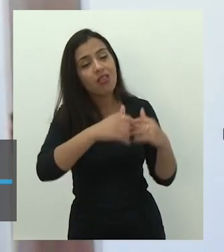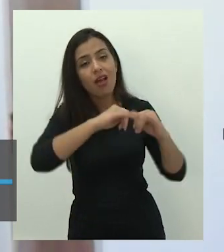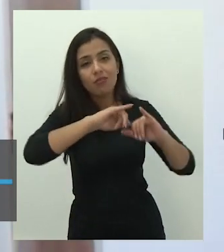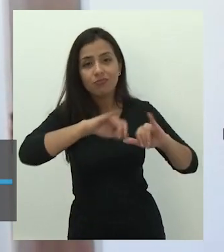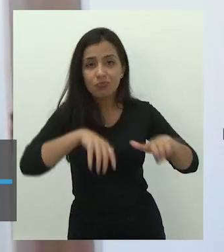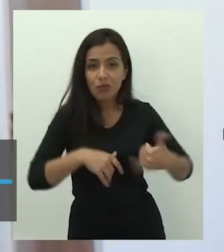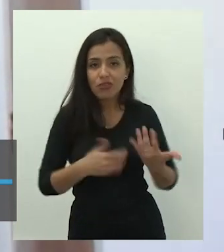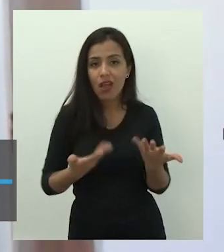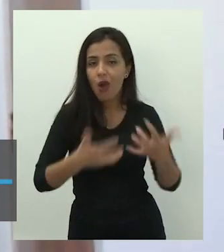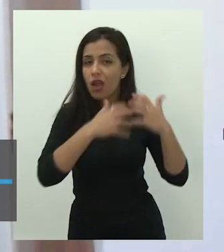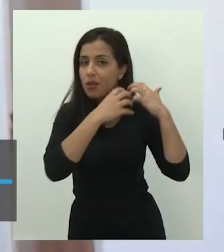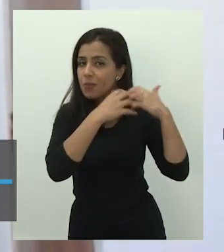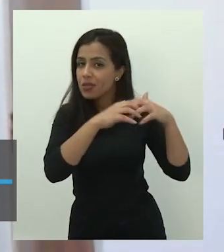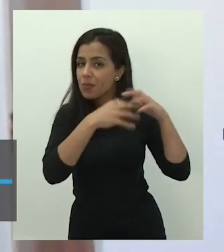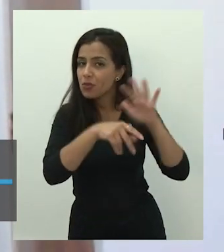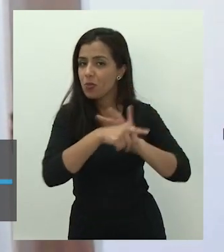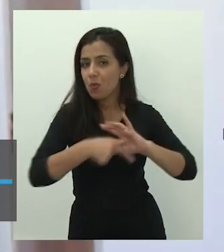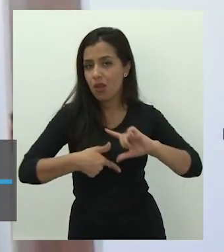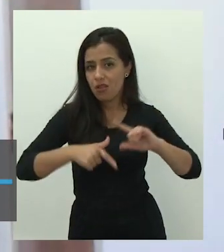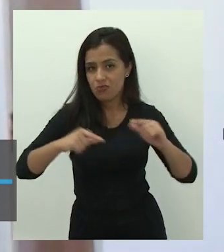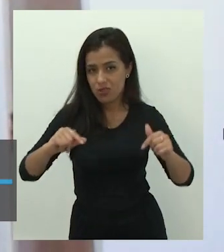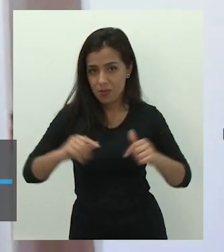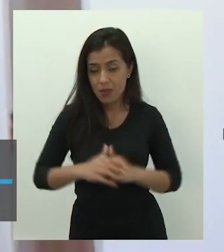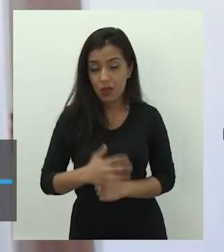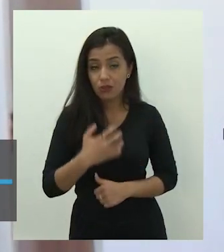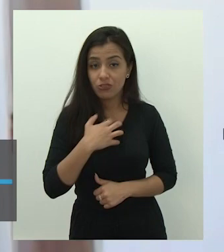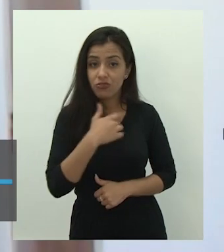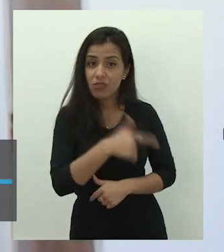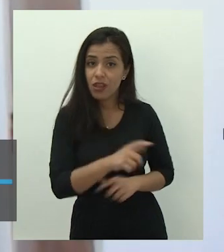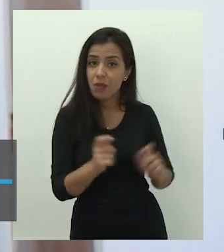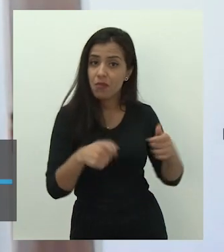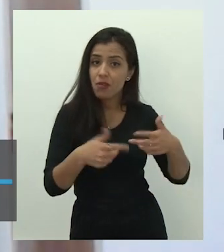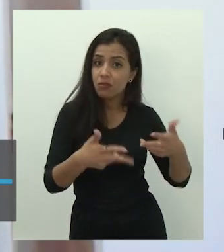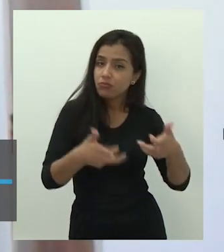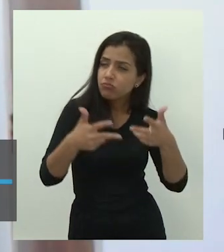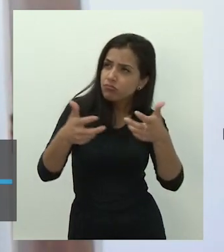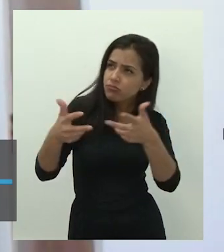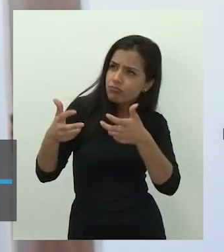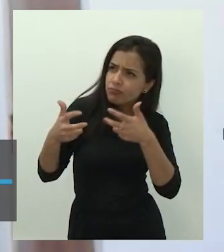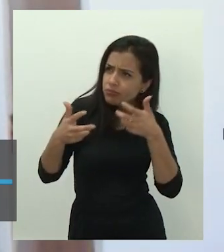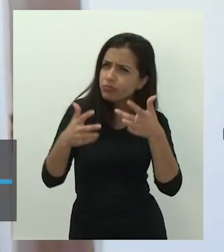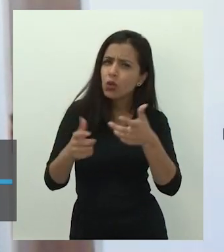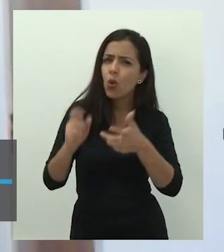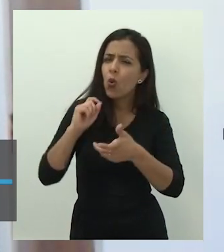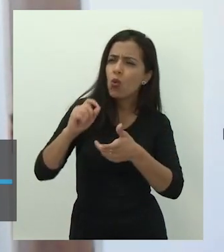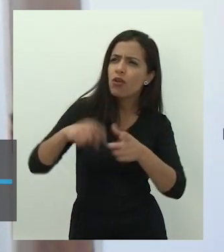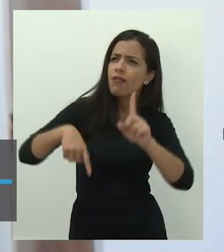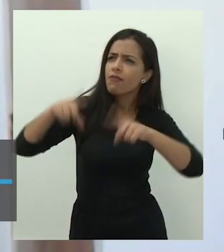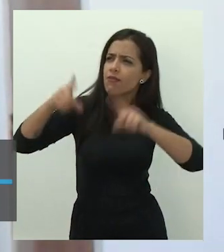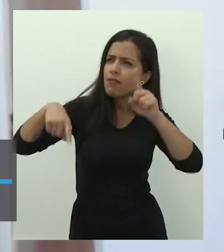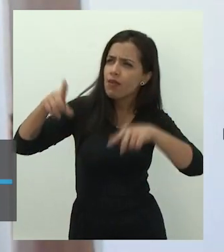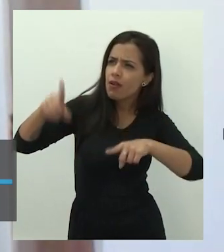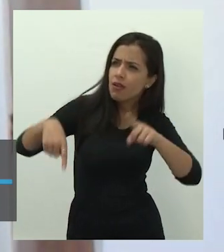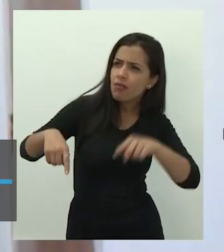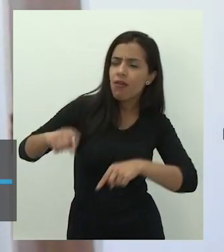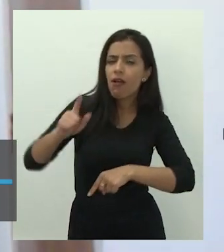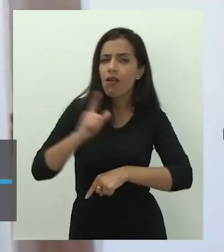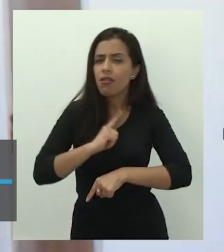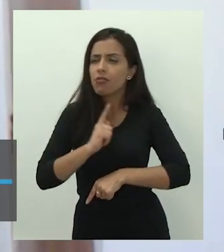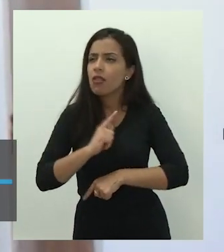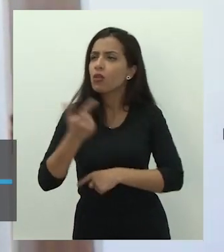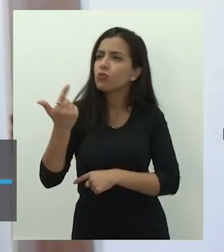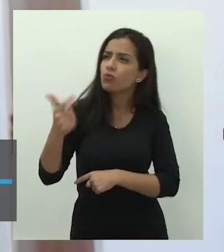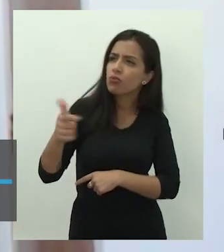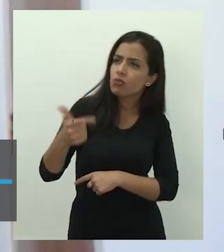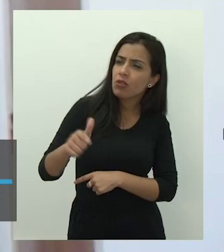pensamento algébrico, né? Ela consegue identificar esses aspectos, o que varia, o que não varia, e aí, sendo assim, a